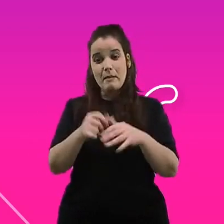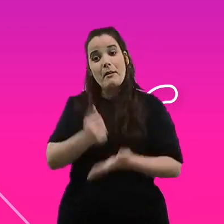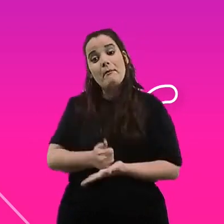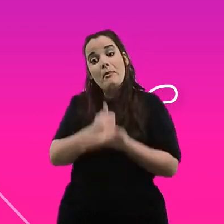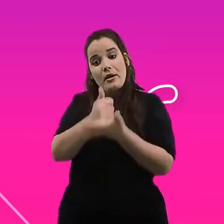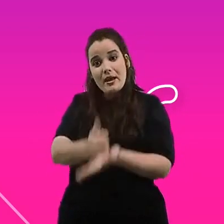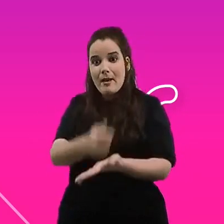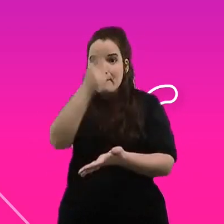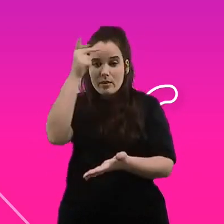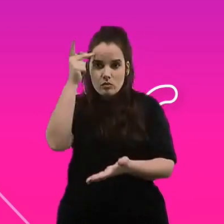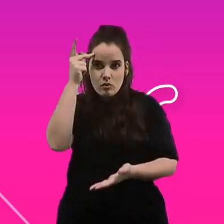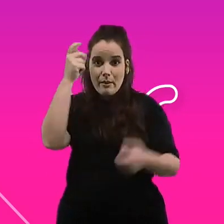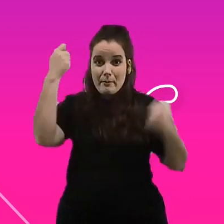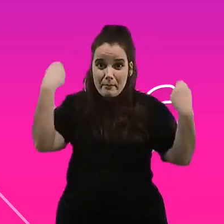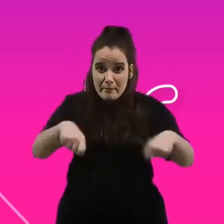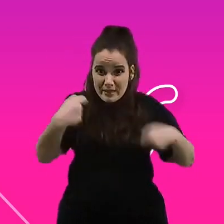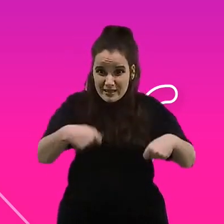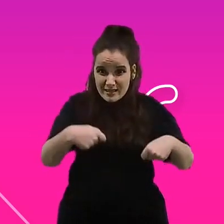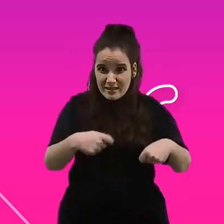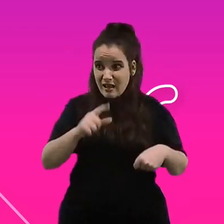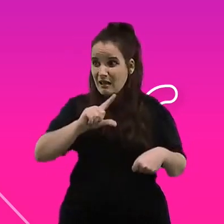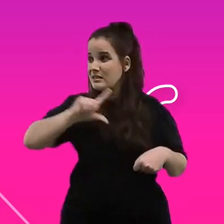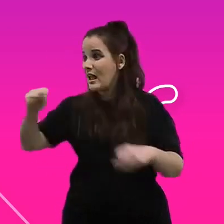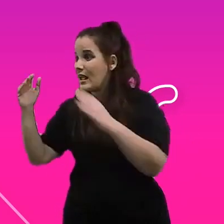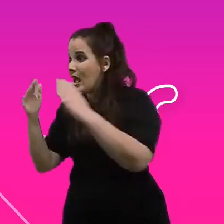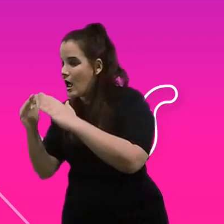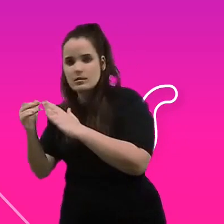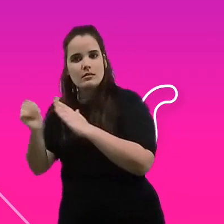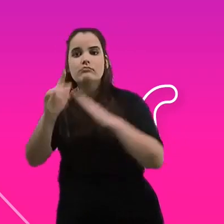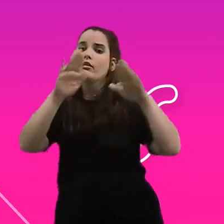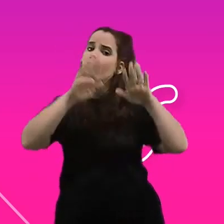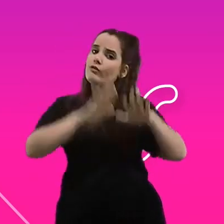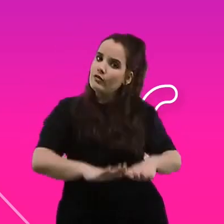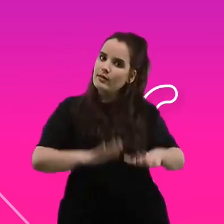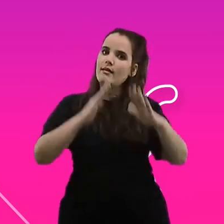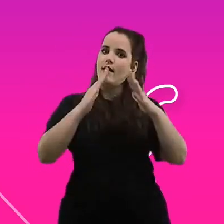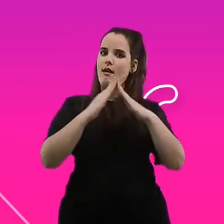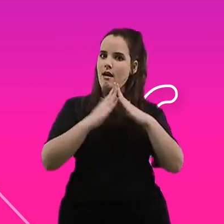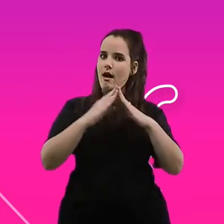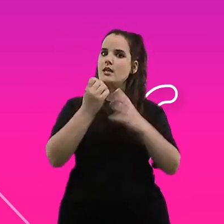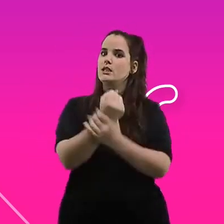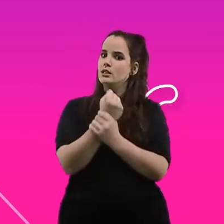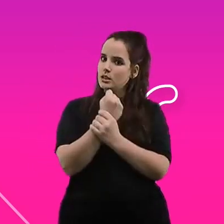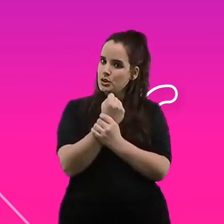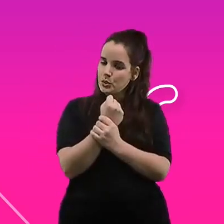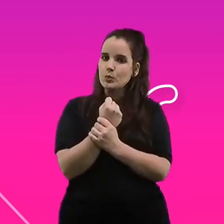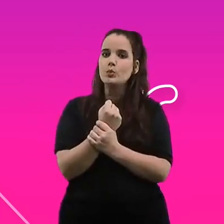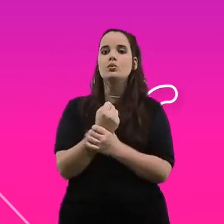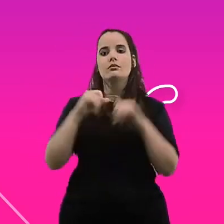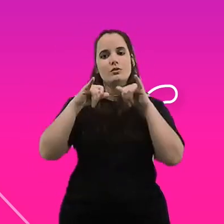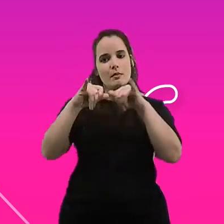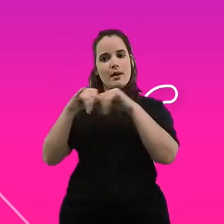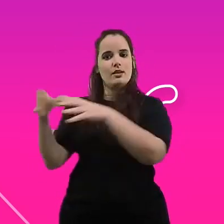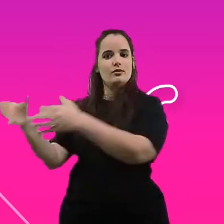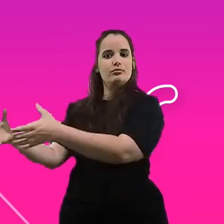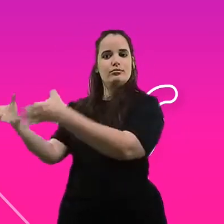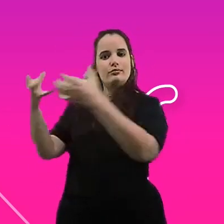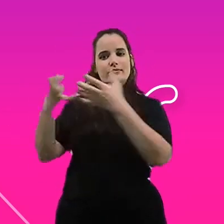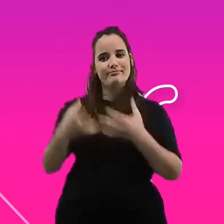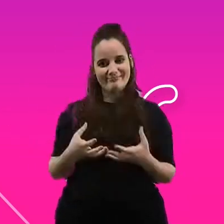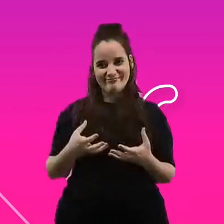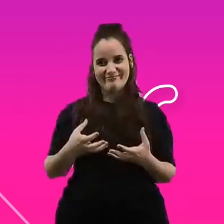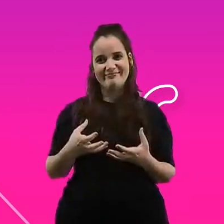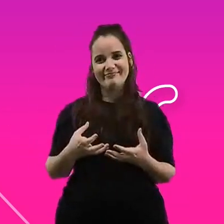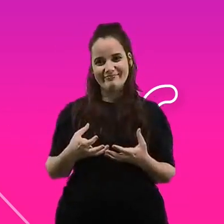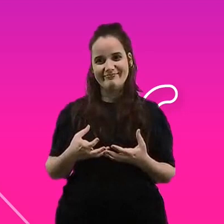né, a receberem com segurança e com uma entrega garantida dentro das suas casas, enfim, os